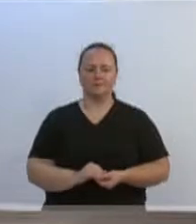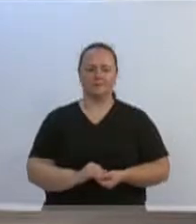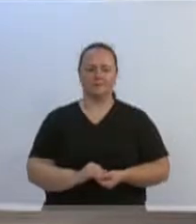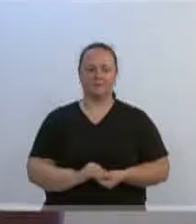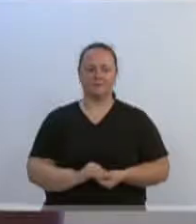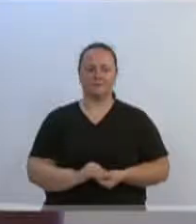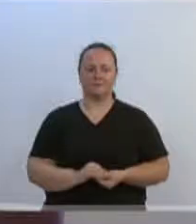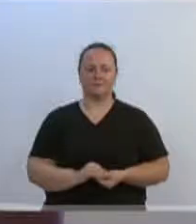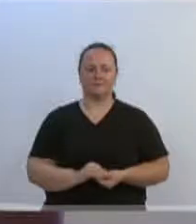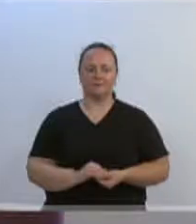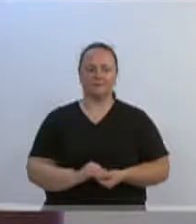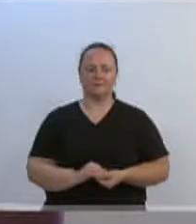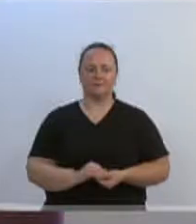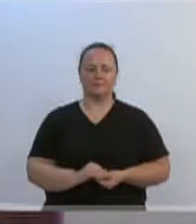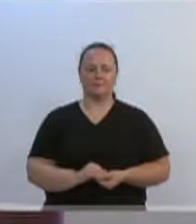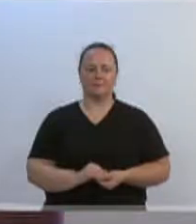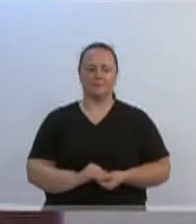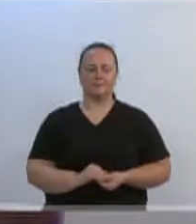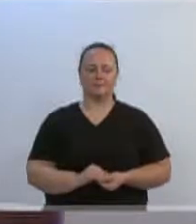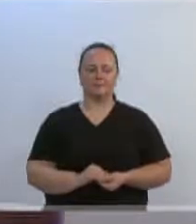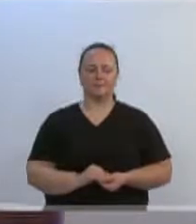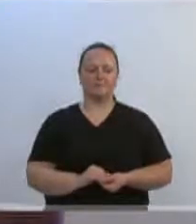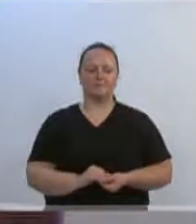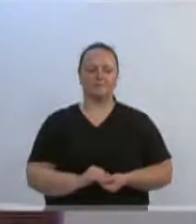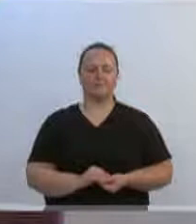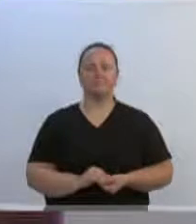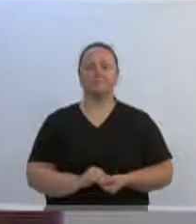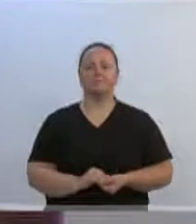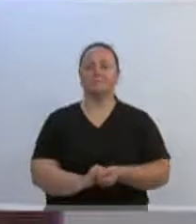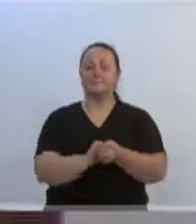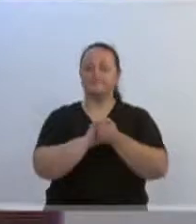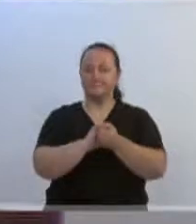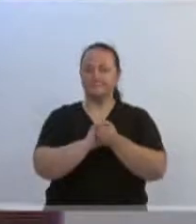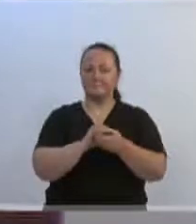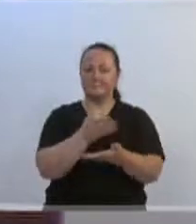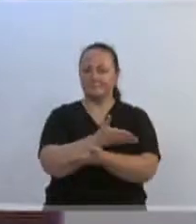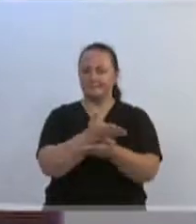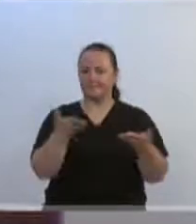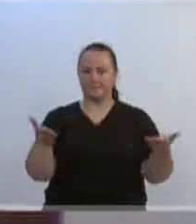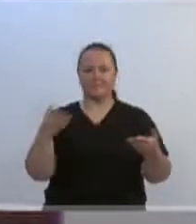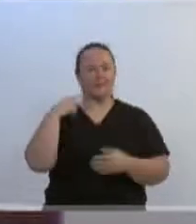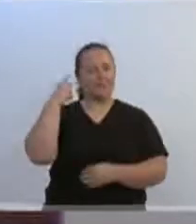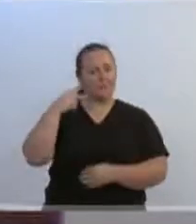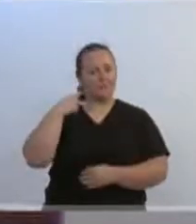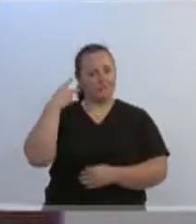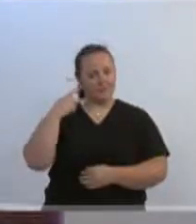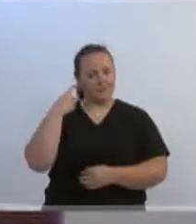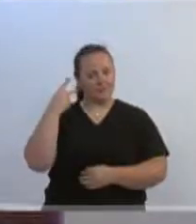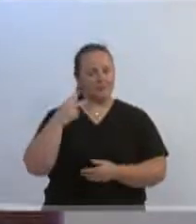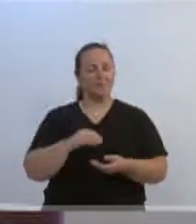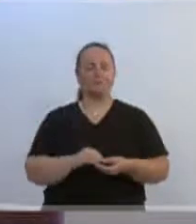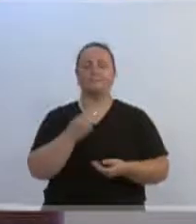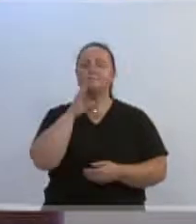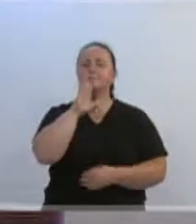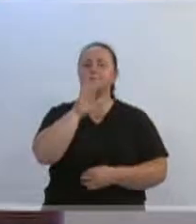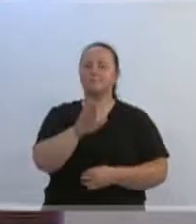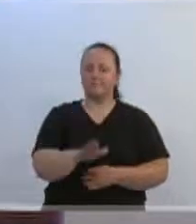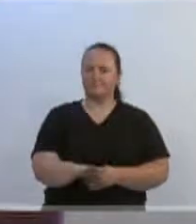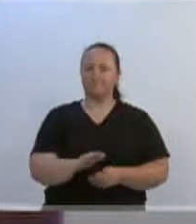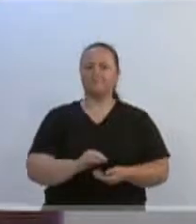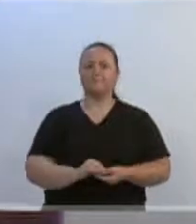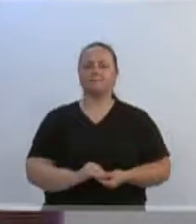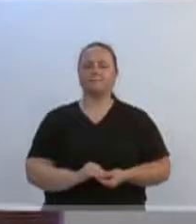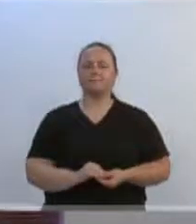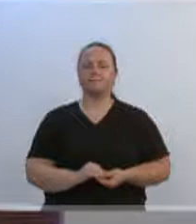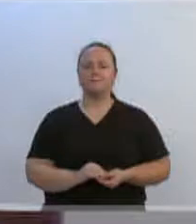quero aqui cumprimentar a mesa diretora se os vereadores que se diz esperar que esses em casa o boa tarde primeiramente quero